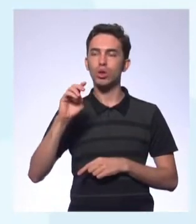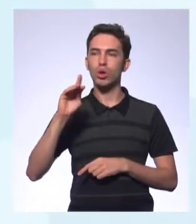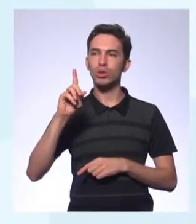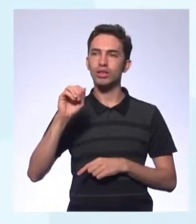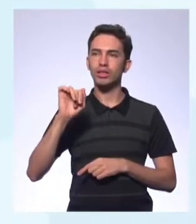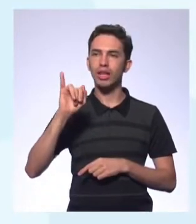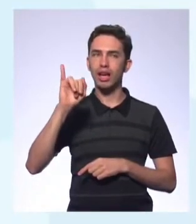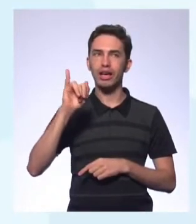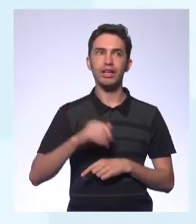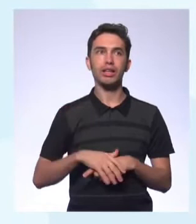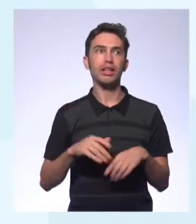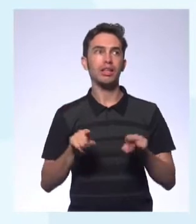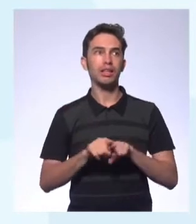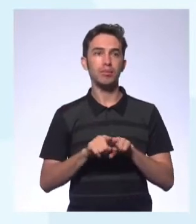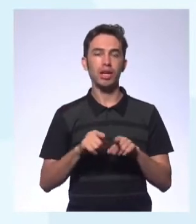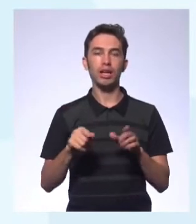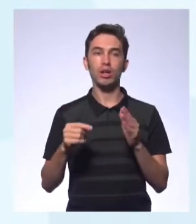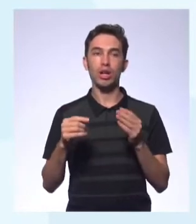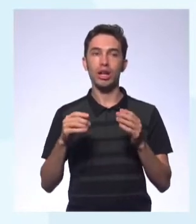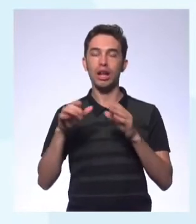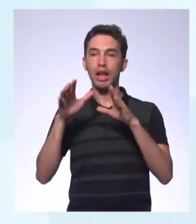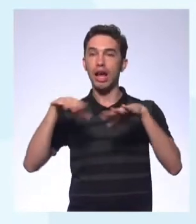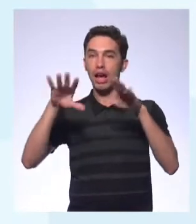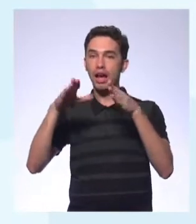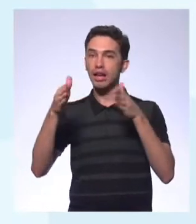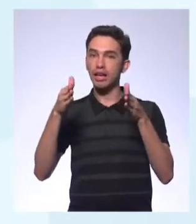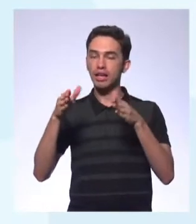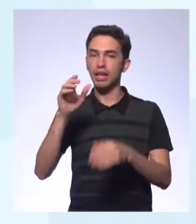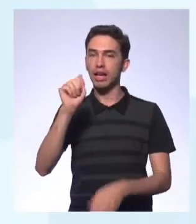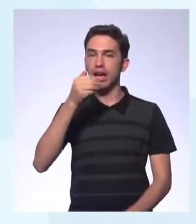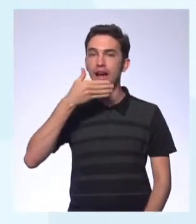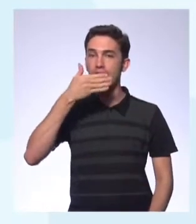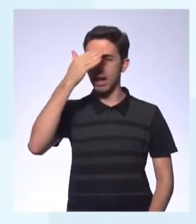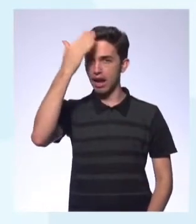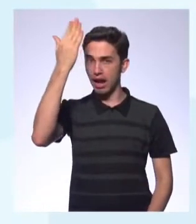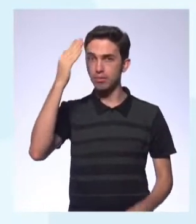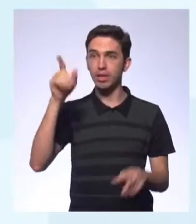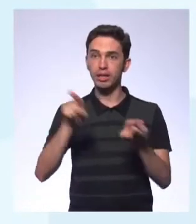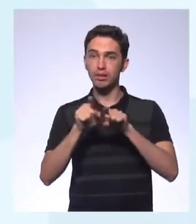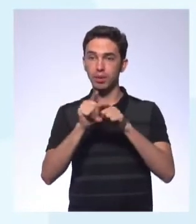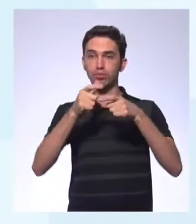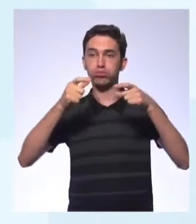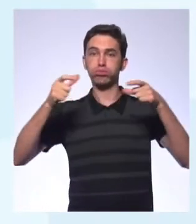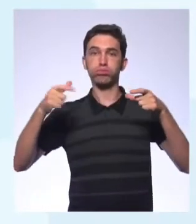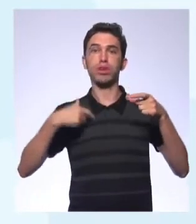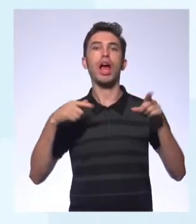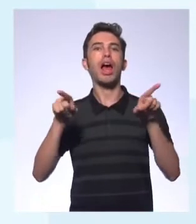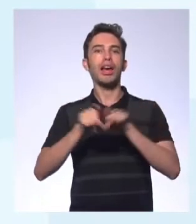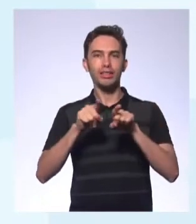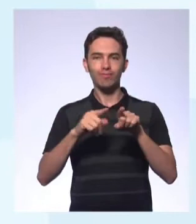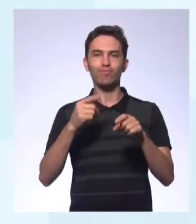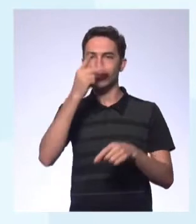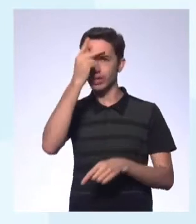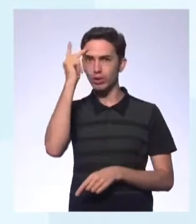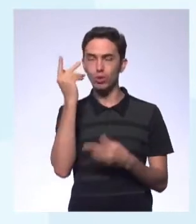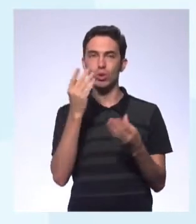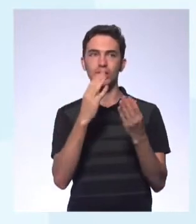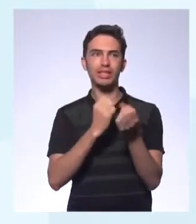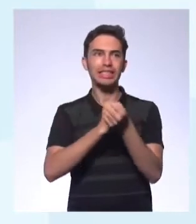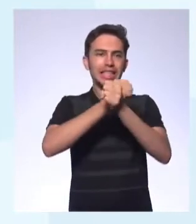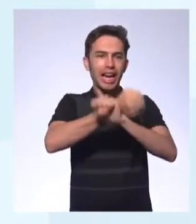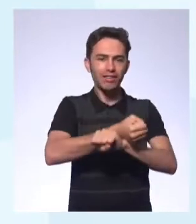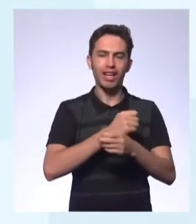partir aí do século V depois de Cristo. Então, havia também o intenso tráfico